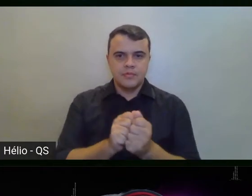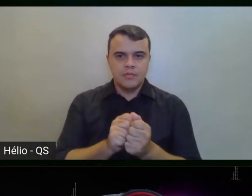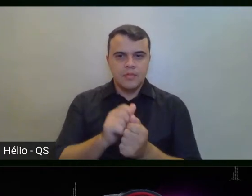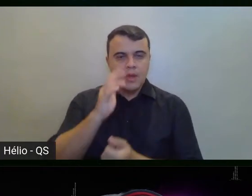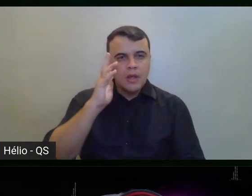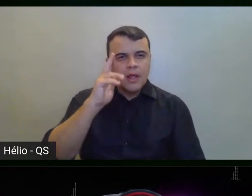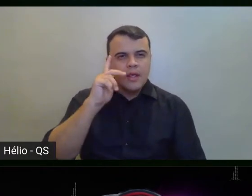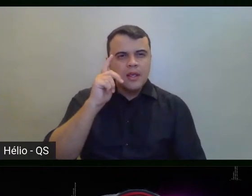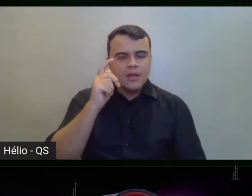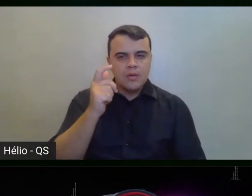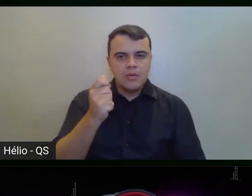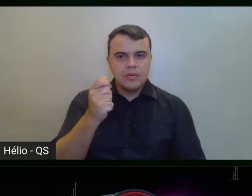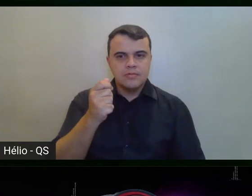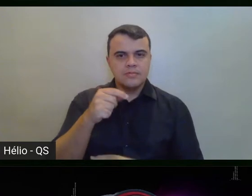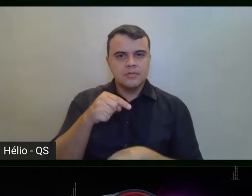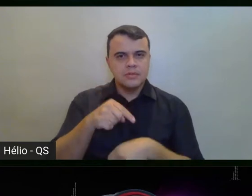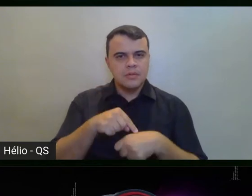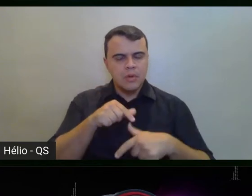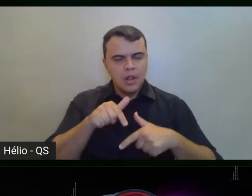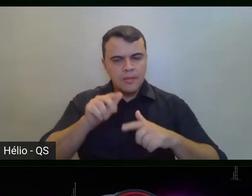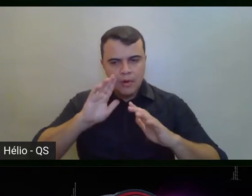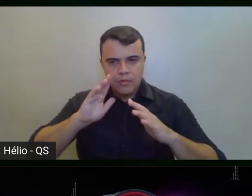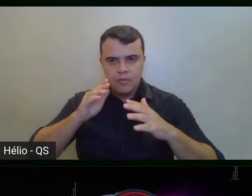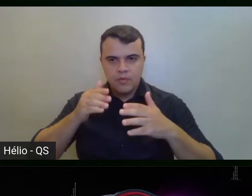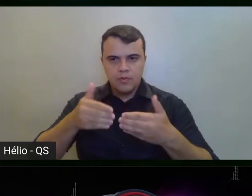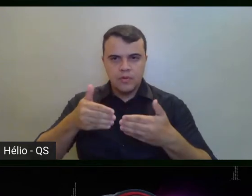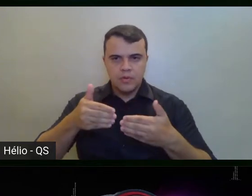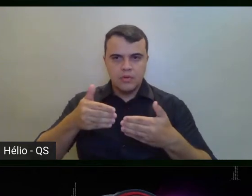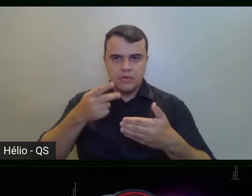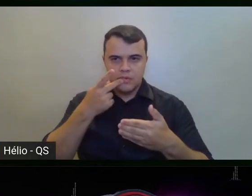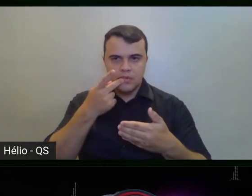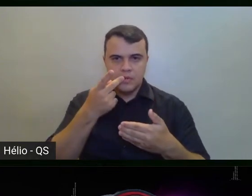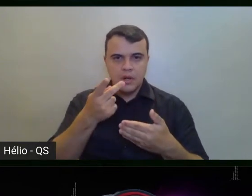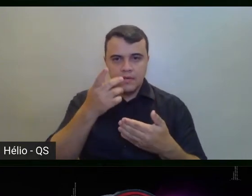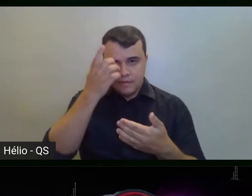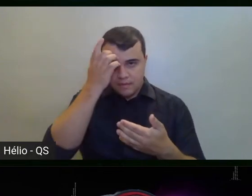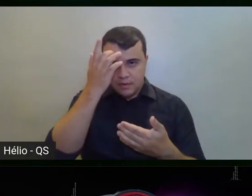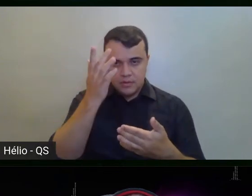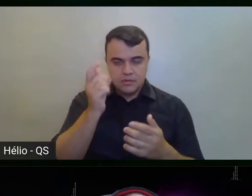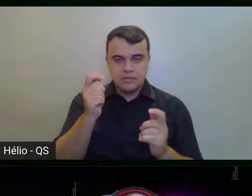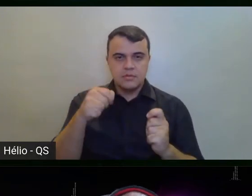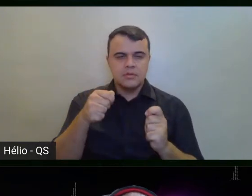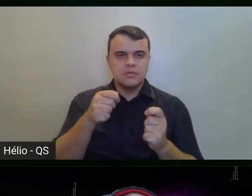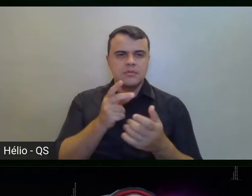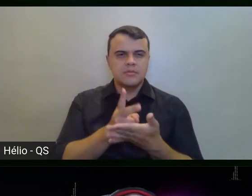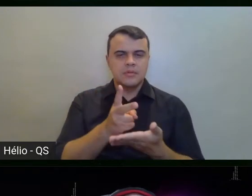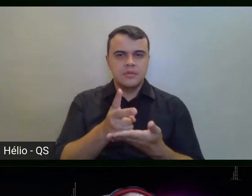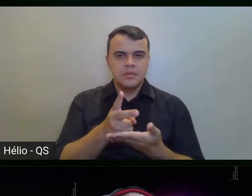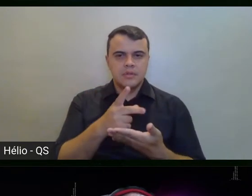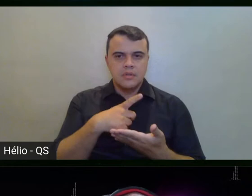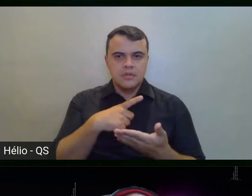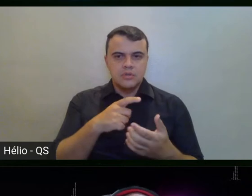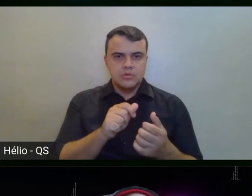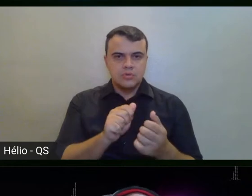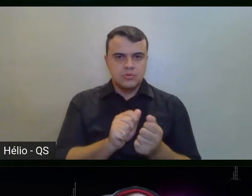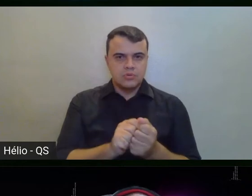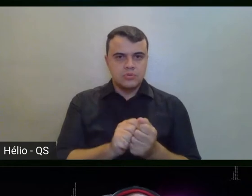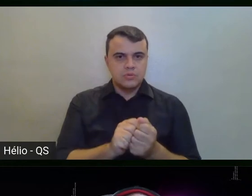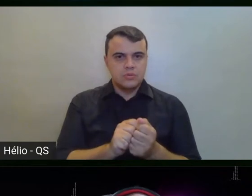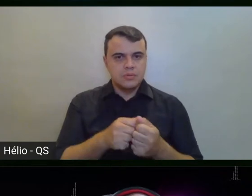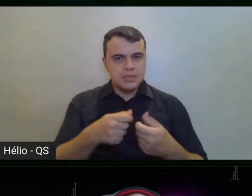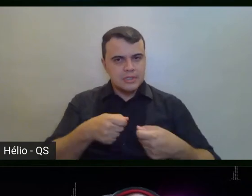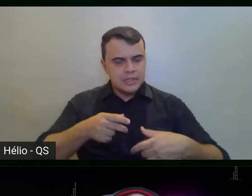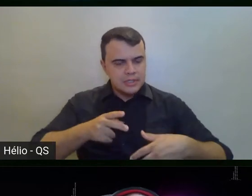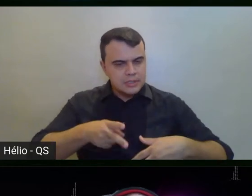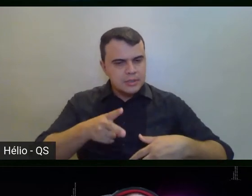demanda tempo esforço foco né ninguém tá falando aqui que vai ser fácil a gente sempre gosta de país então precisa